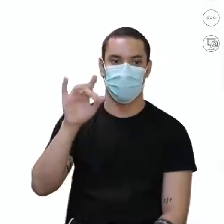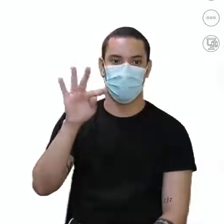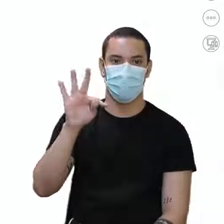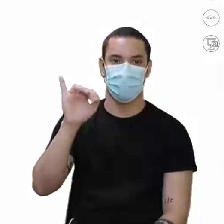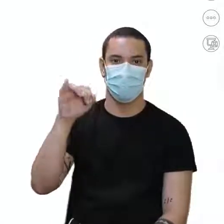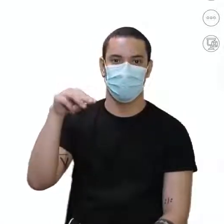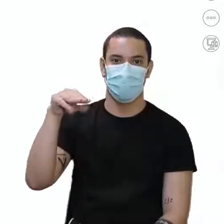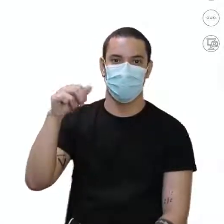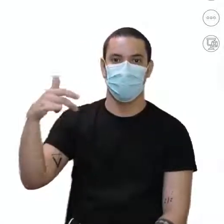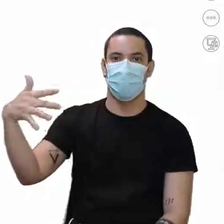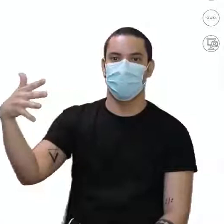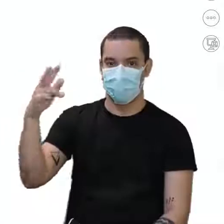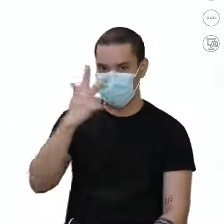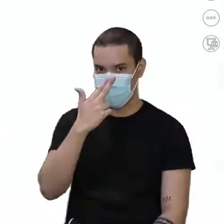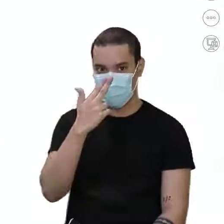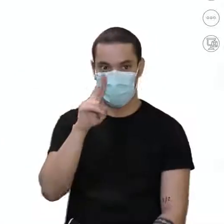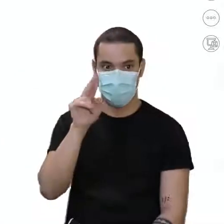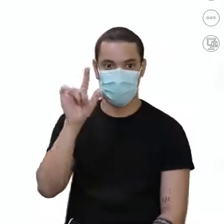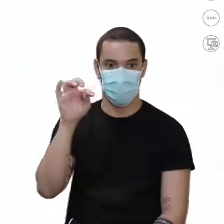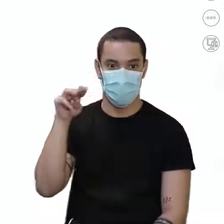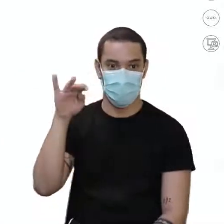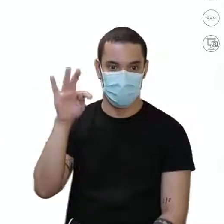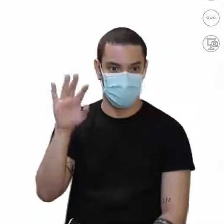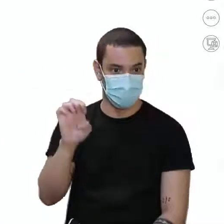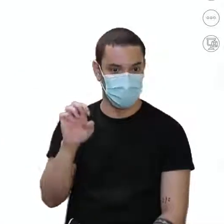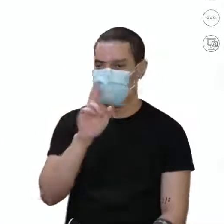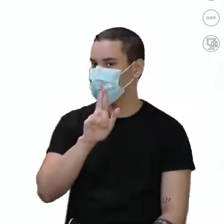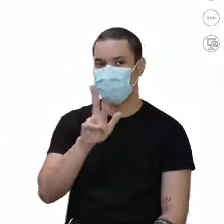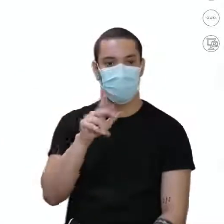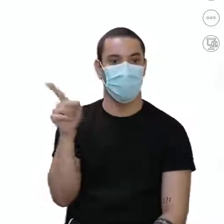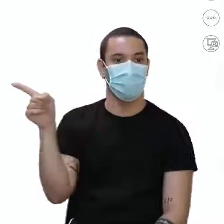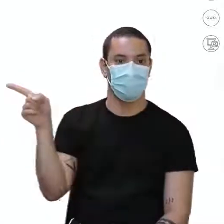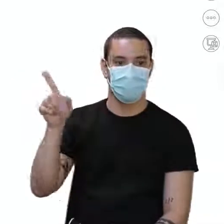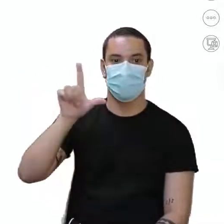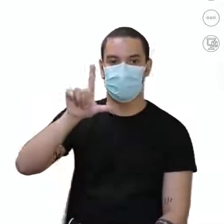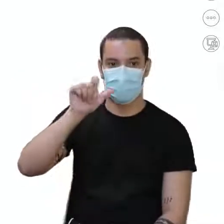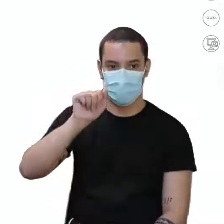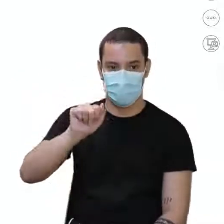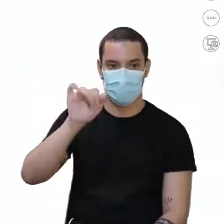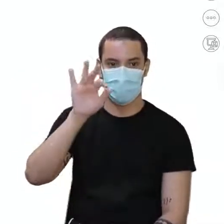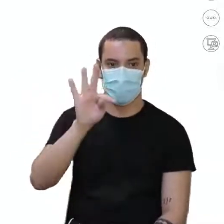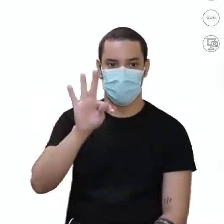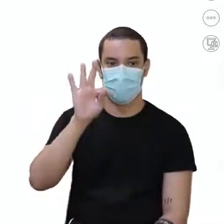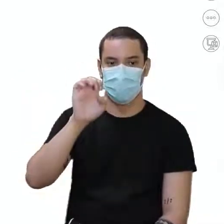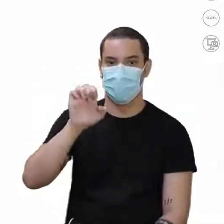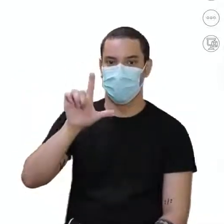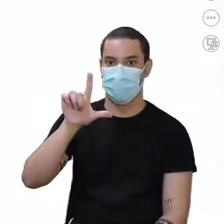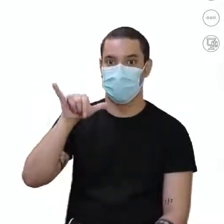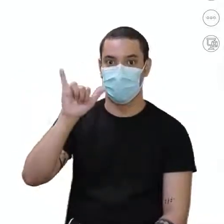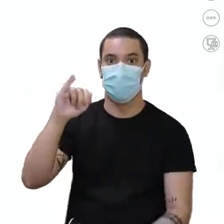que eu falei ali para vocês no início? Não é ultimamente, a palavra ultimamente é essa aqui. Lately.